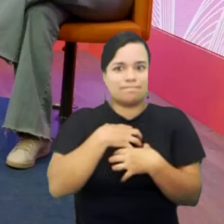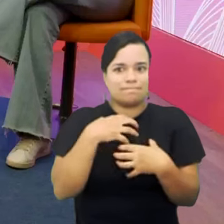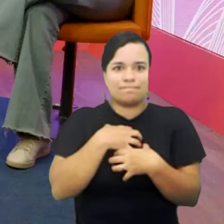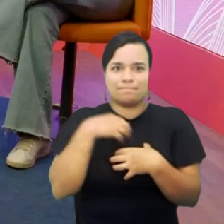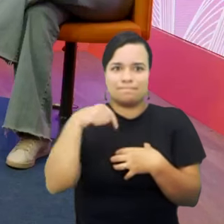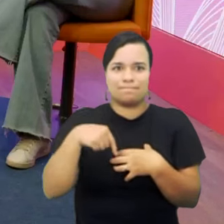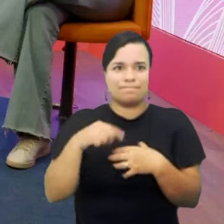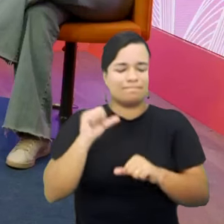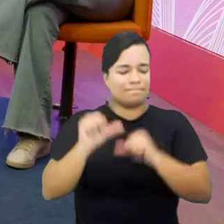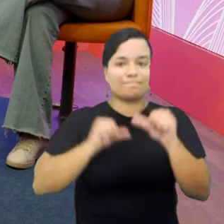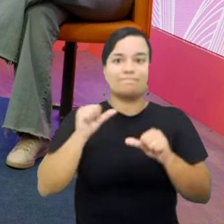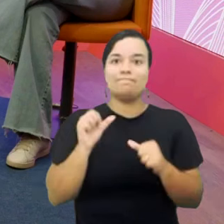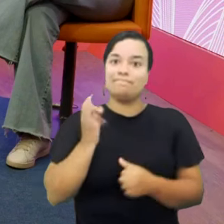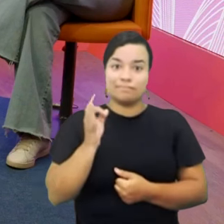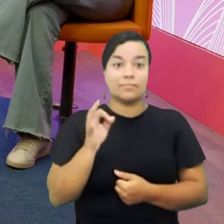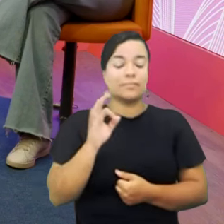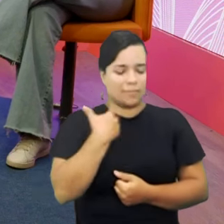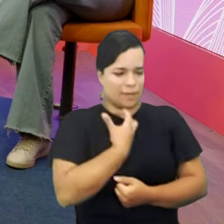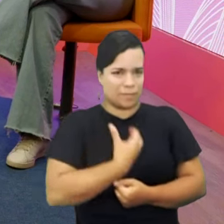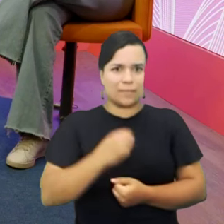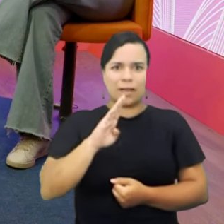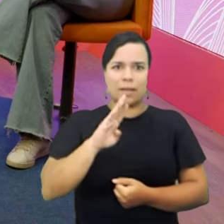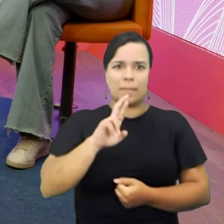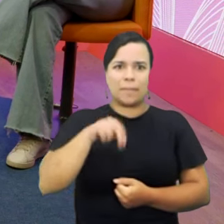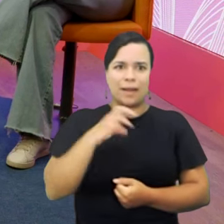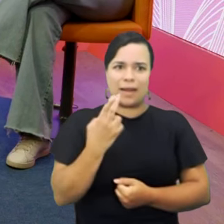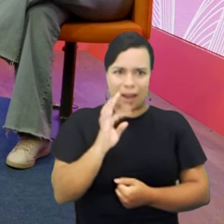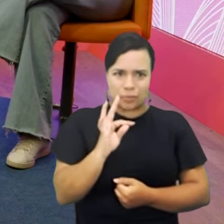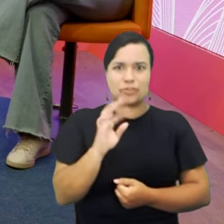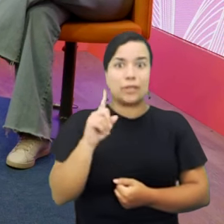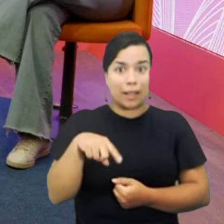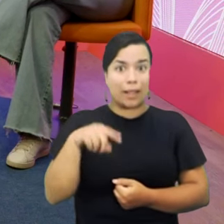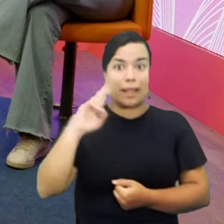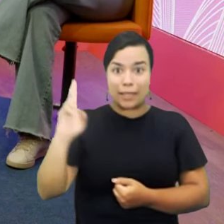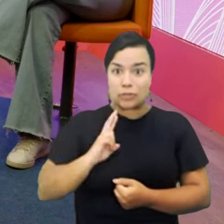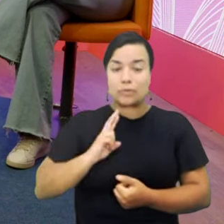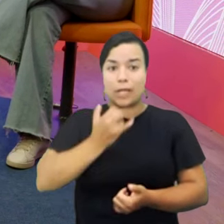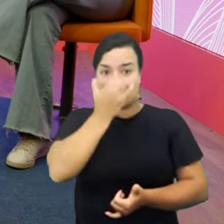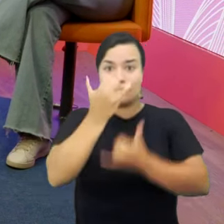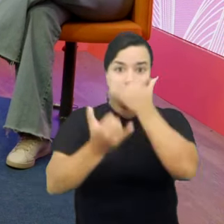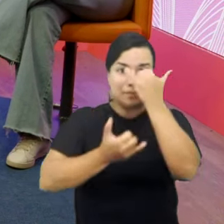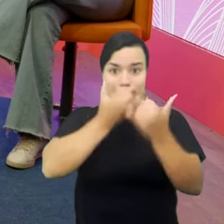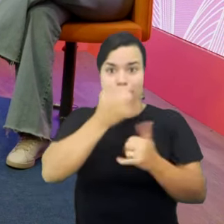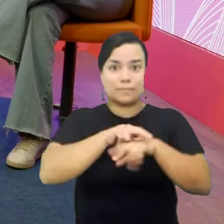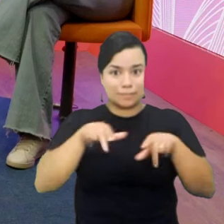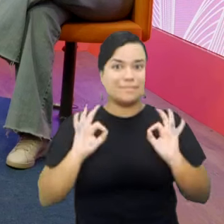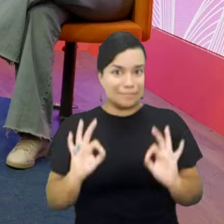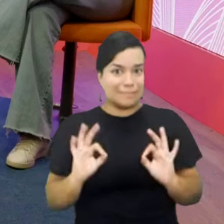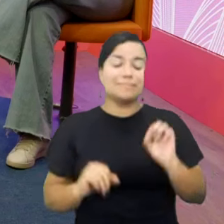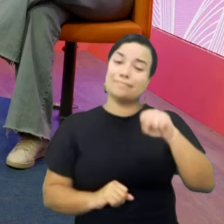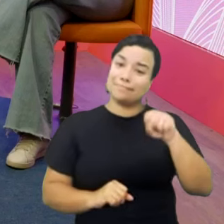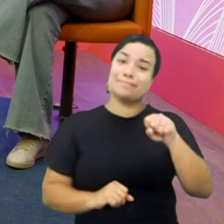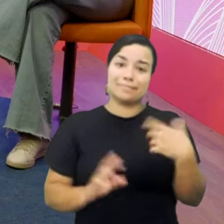burnout é o... O burnout, pra mim, é o resultado do canto da sereia. Olha isso. Eu só vejo entrar em burnout as pessoas que estão em